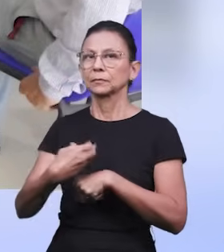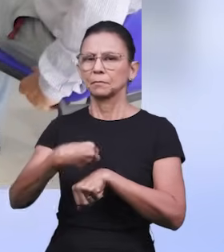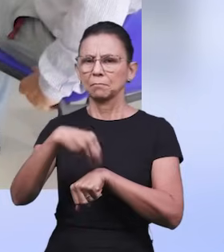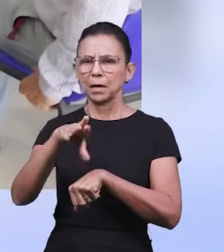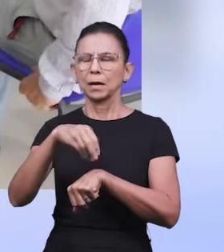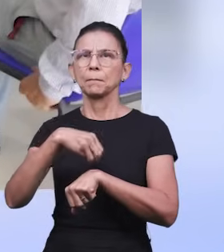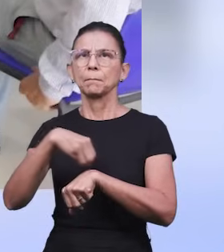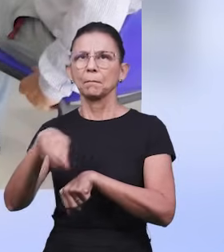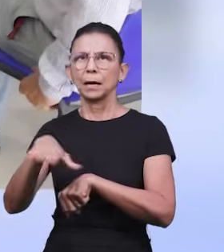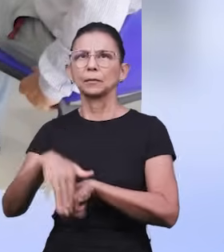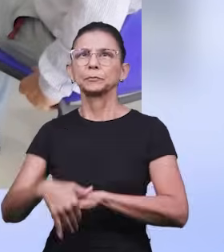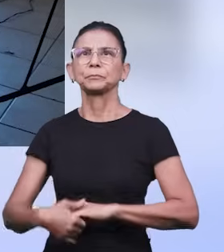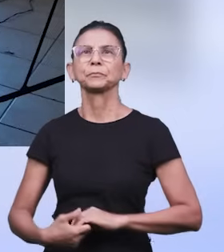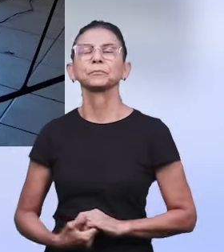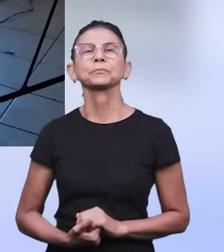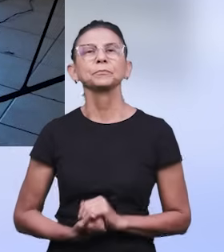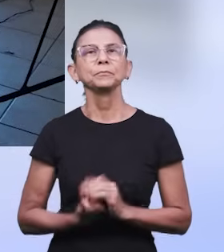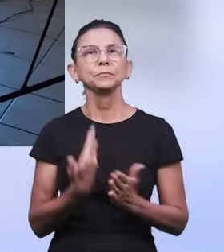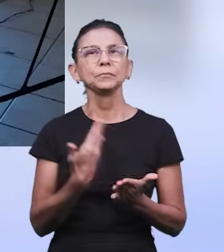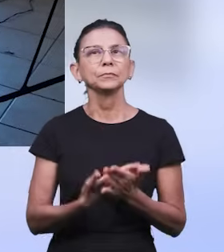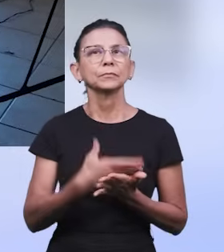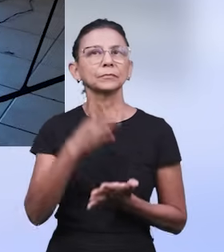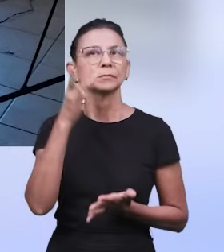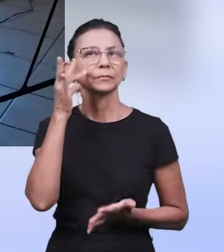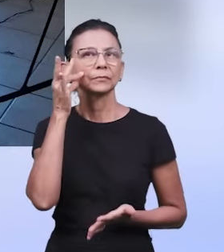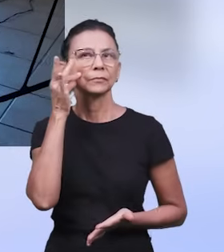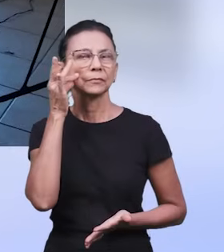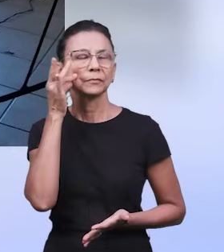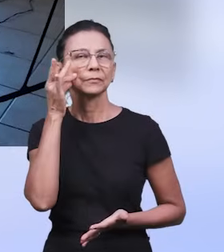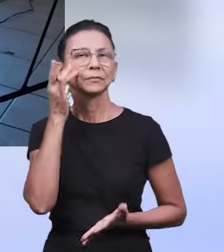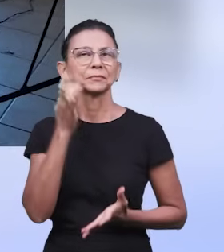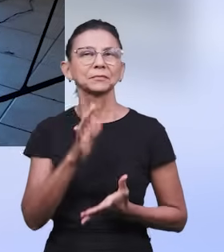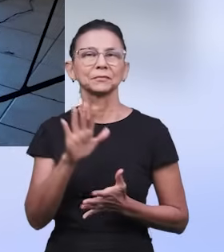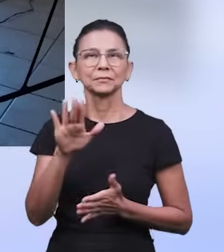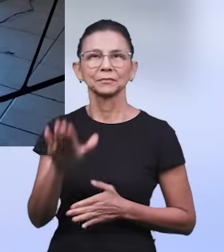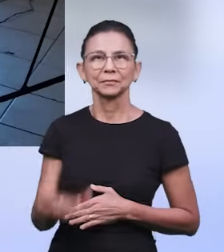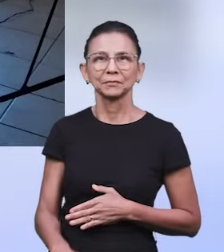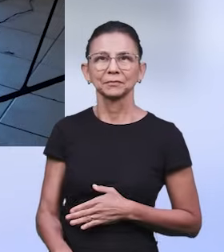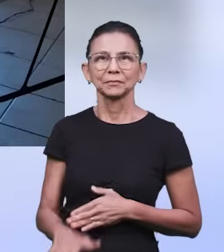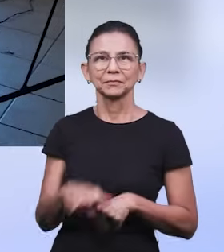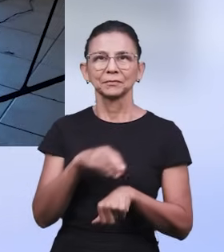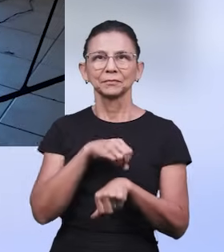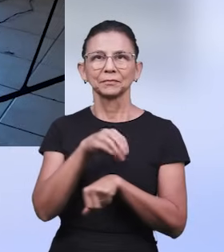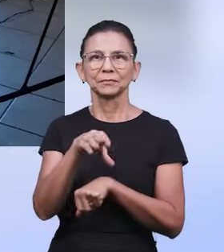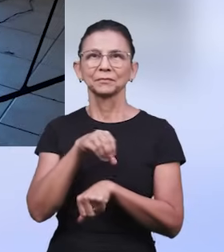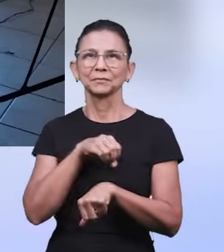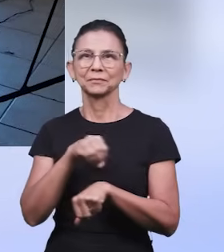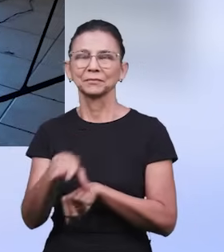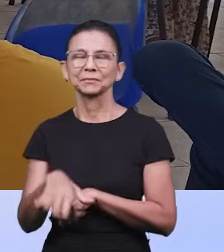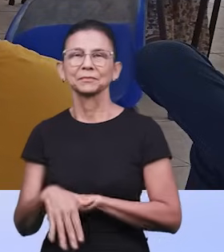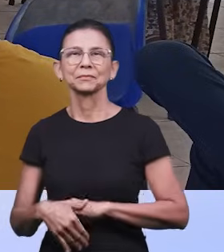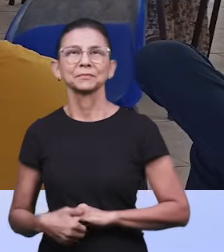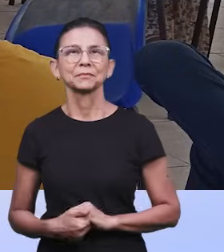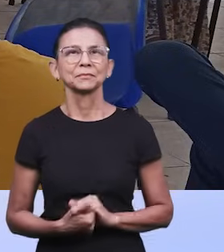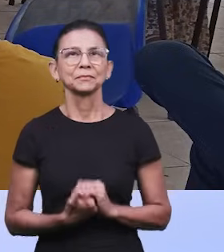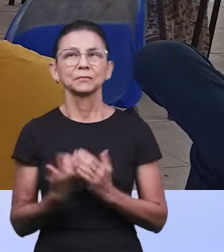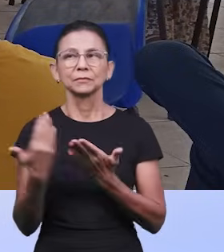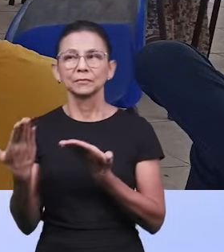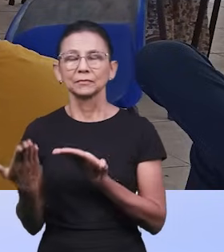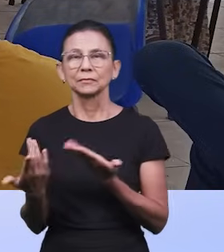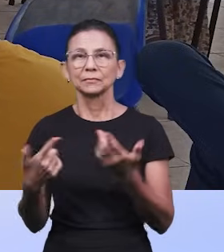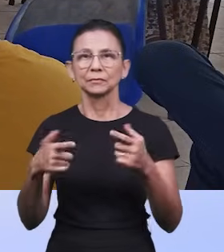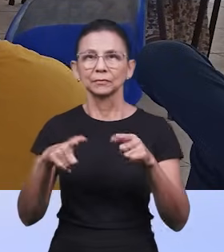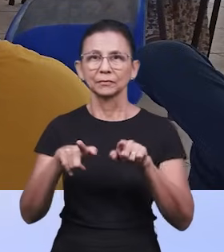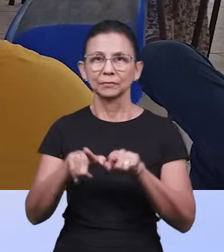foi transmitido de forma híbrida, com aulas presenciais pela manhã e a transmissão pela tarde. O ensino também foi repassado de